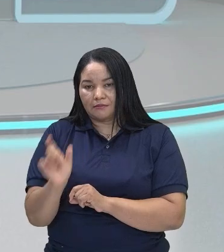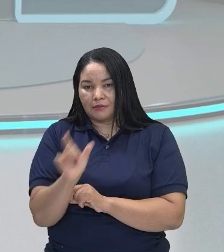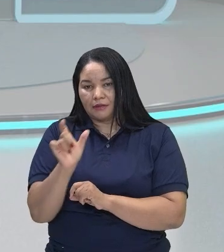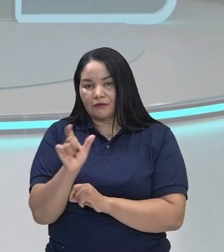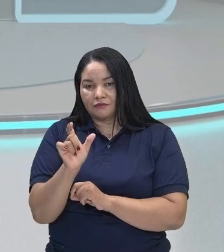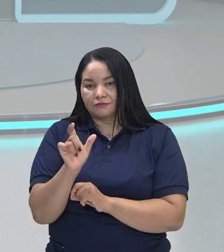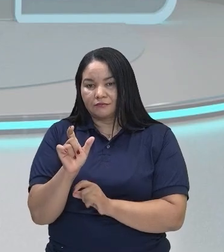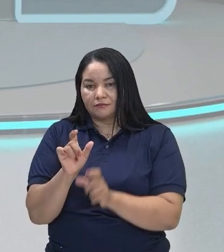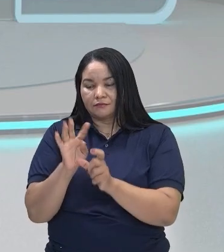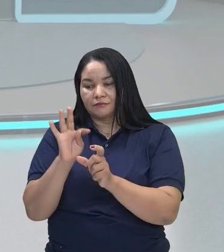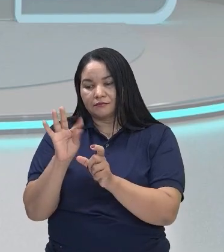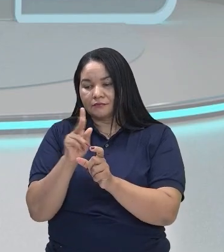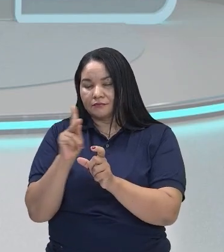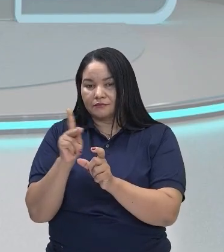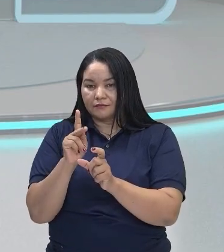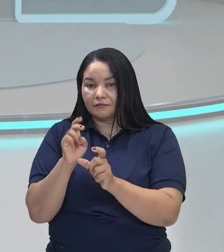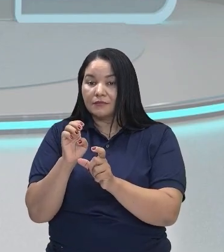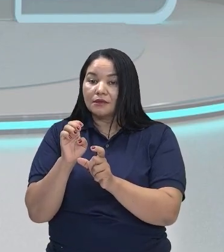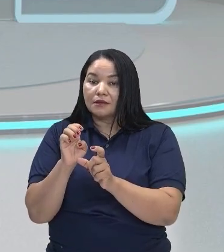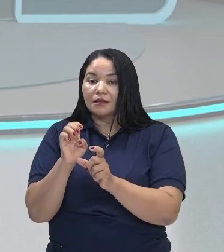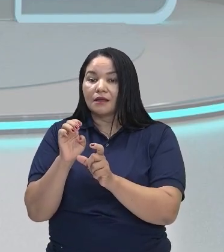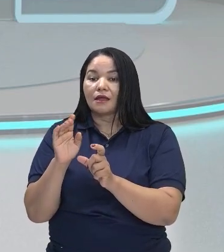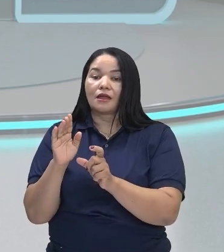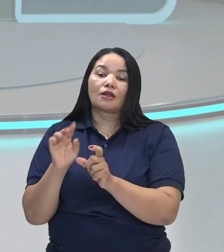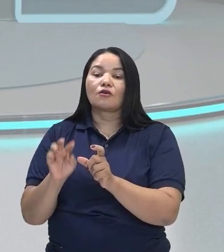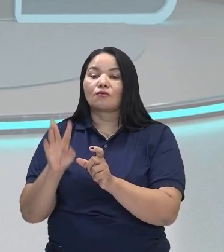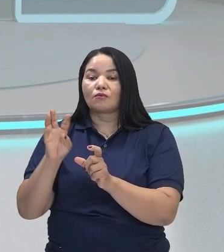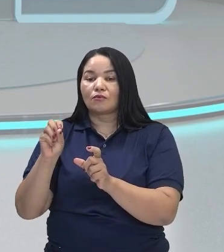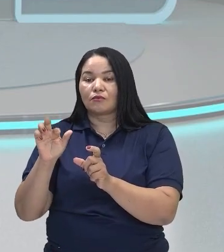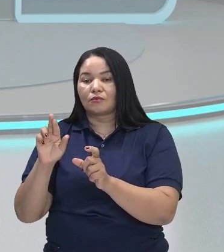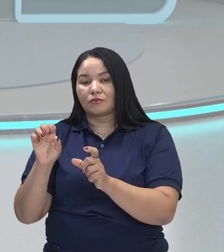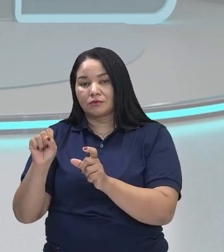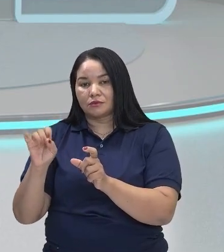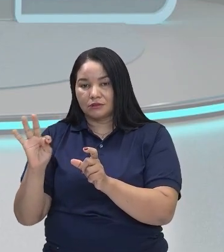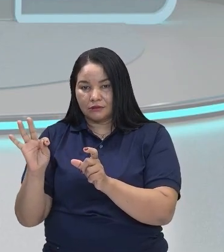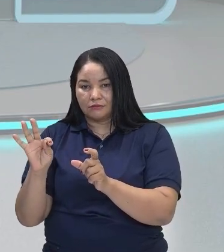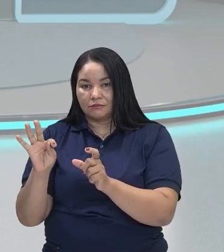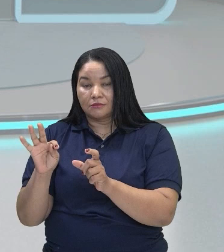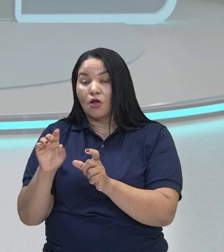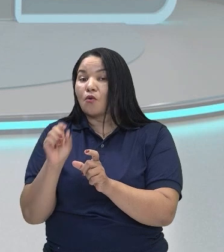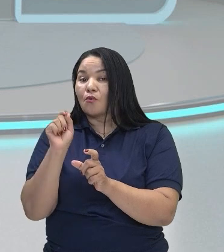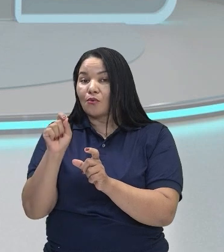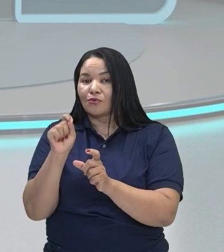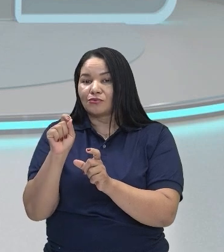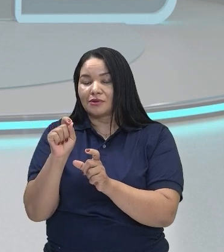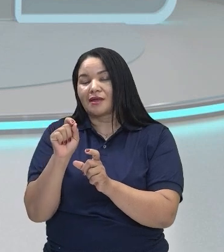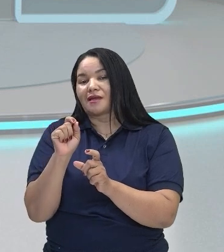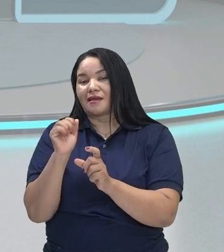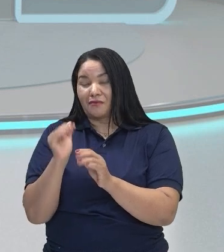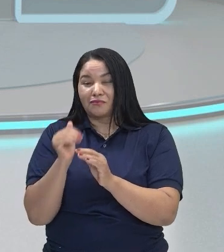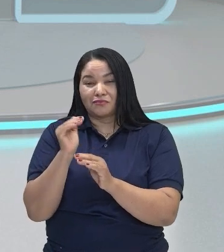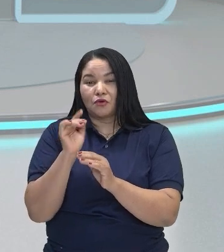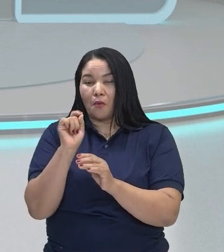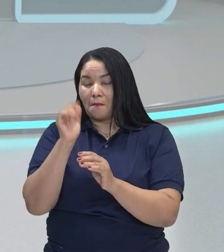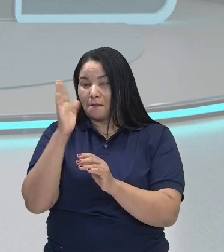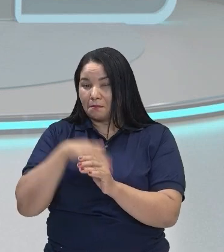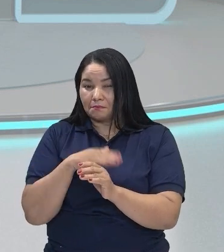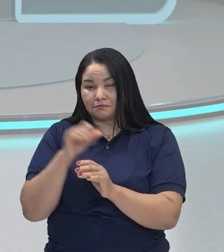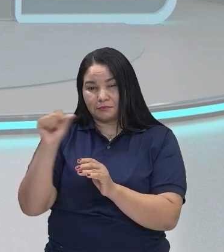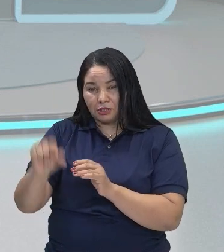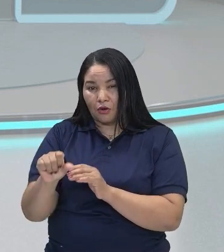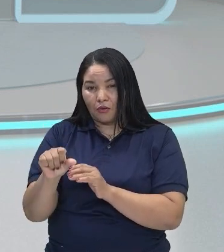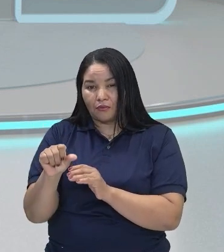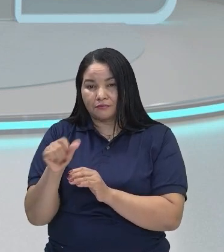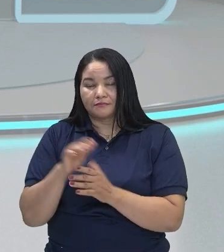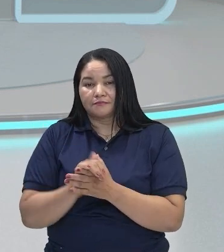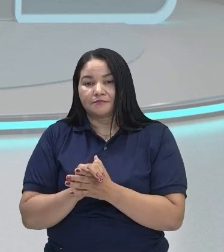worst, o pior. Bad, ruim, the worst, pior, né? Então, repare que esses 2 adjetivos são